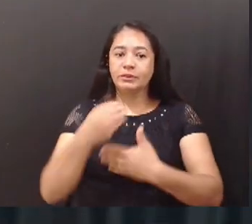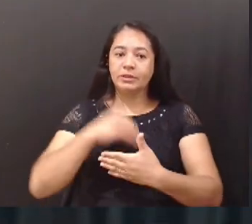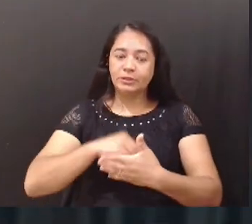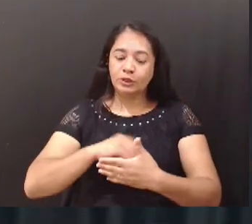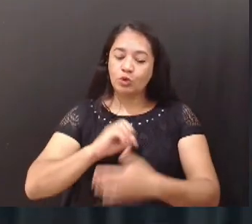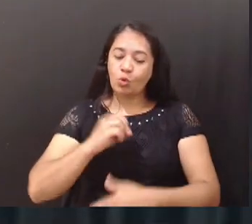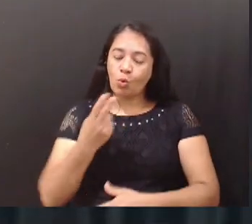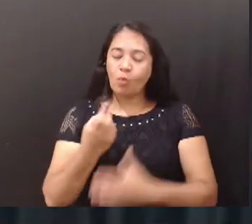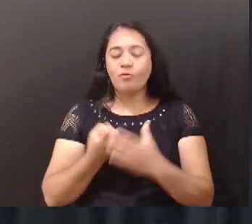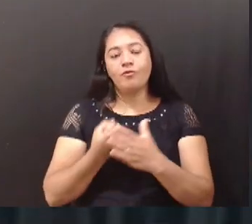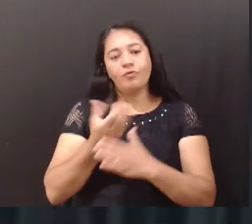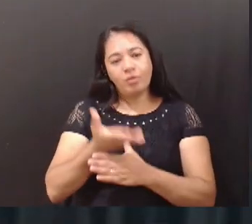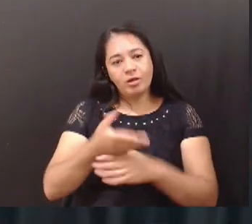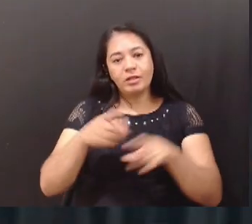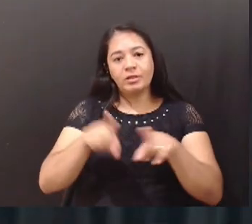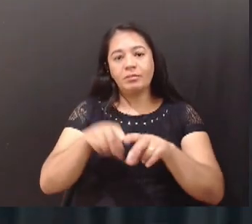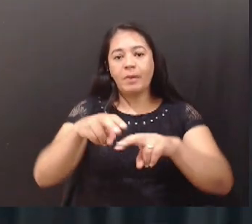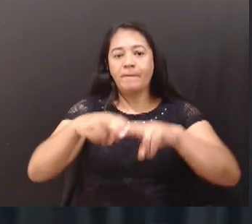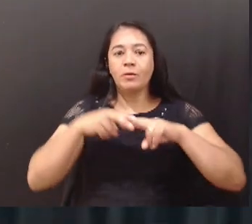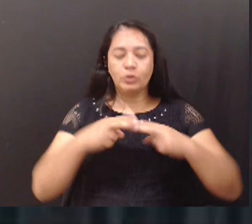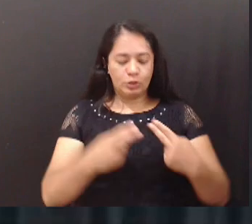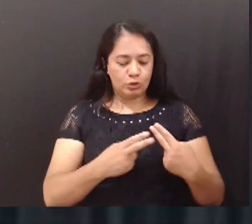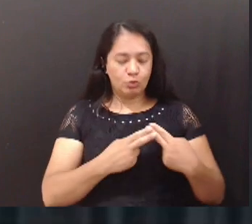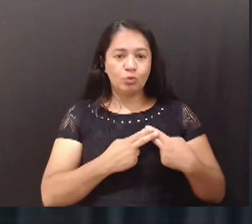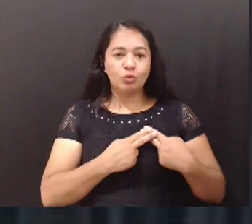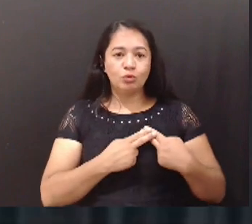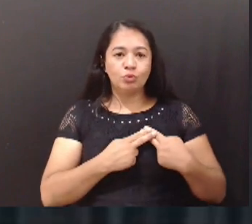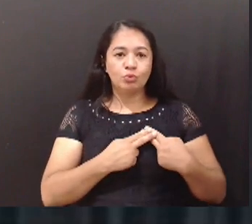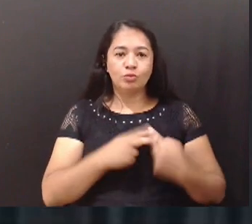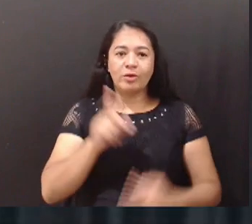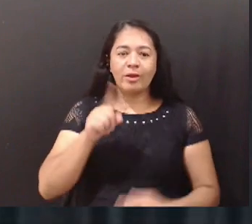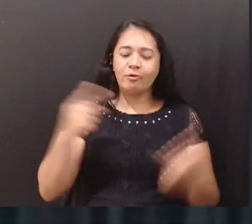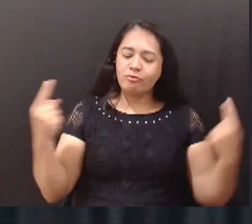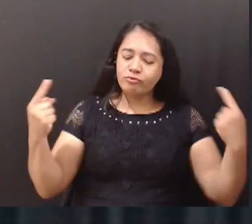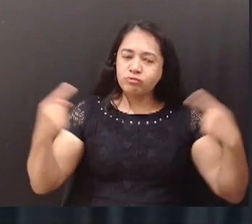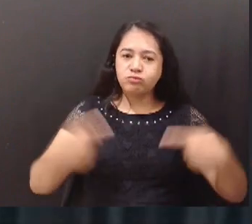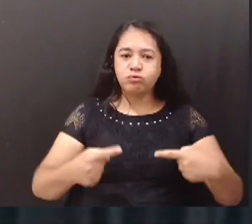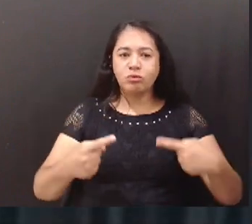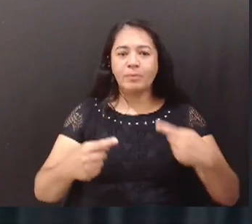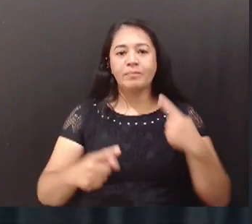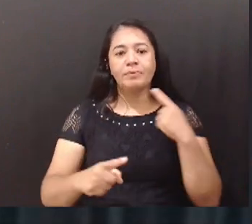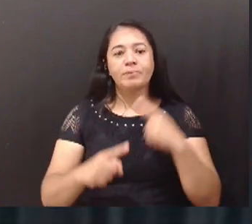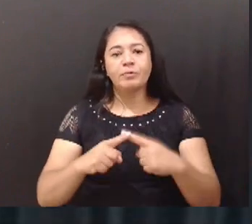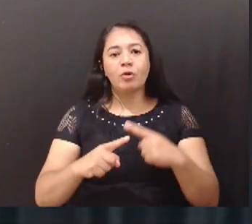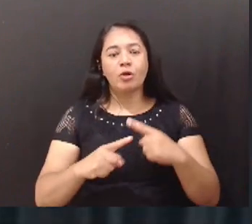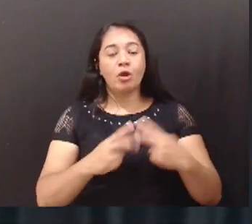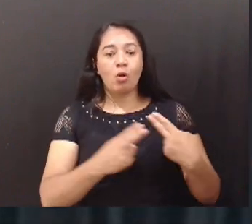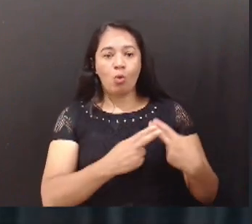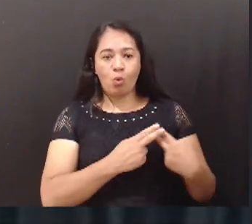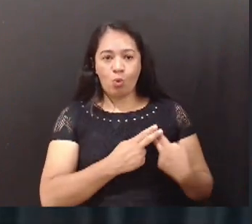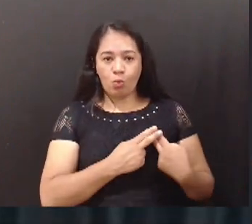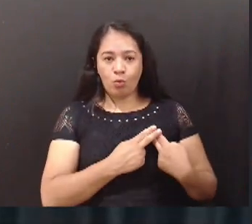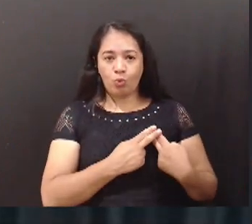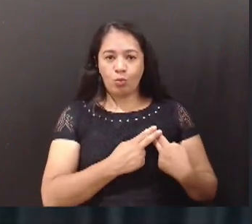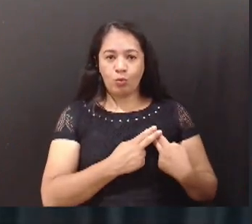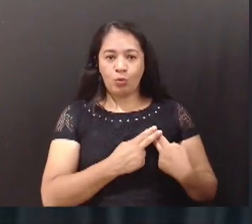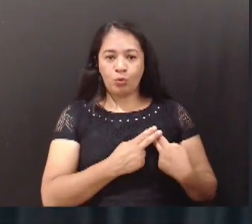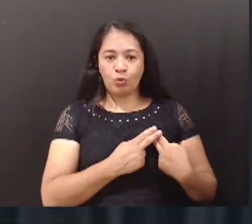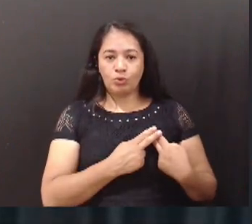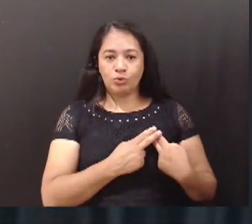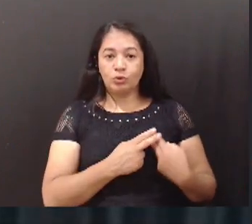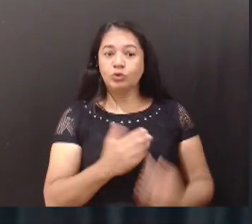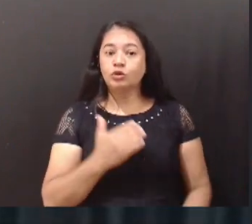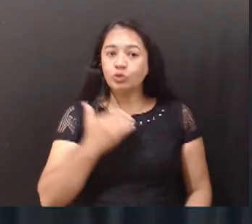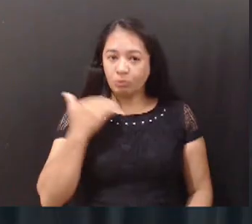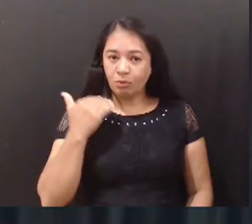isso que o luto é tão desafiador. Nossa, porque o luto, ele vem, eu estou falando de um luto de morte, porque a gente